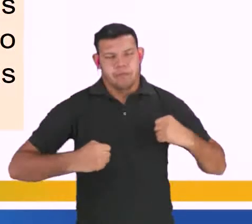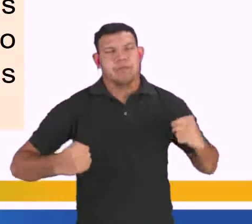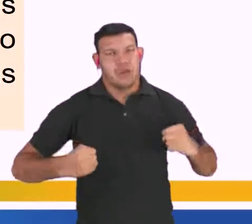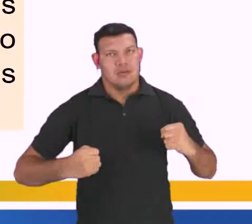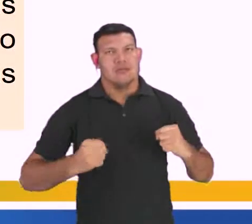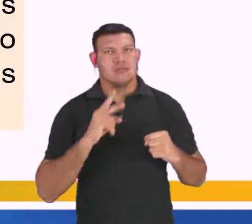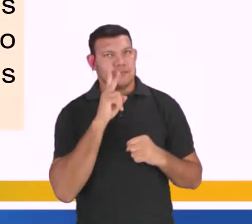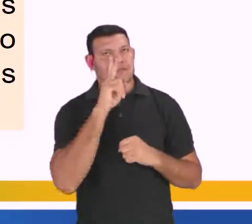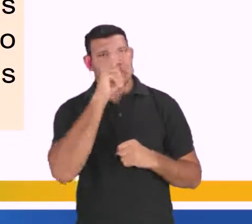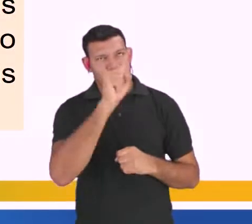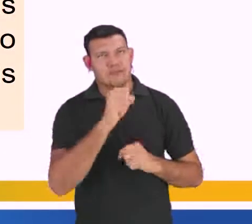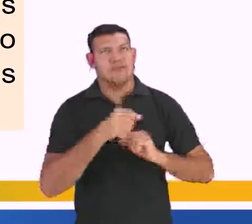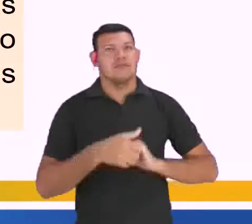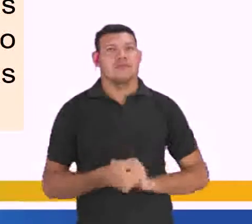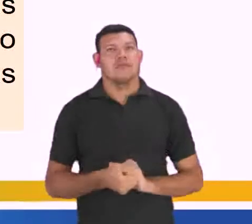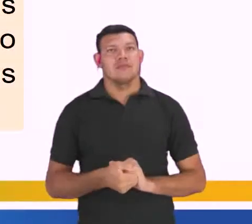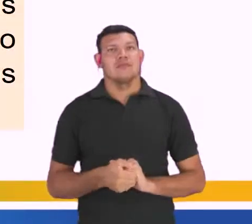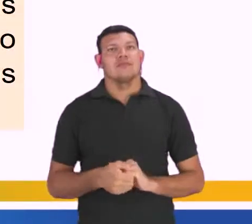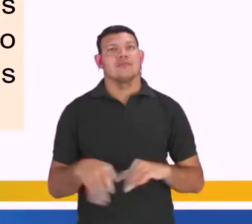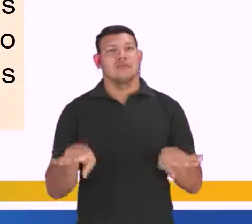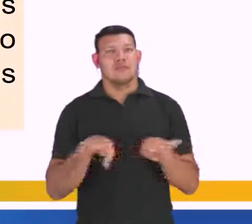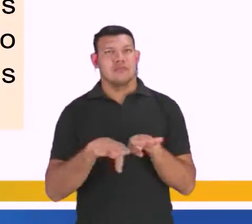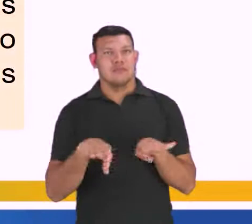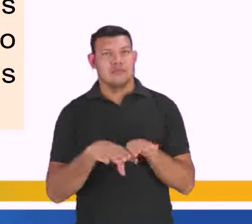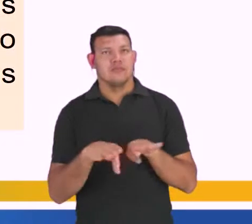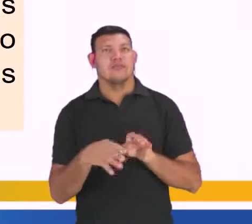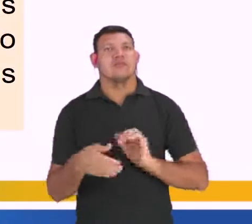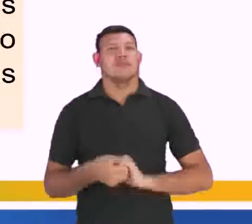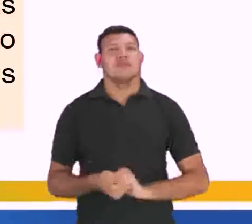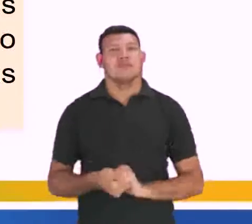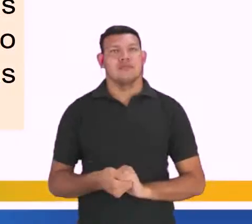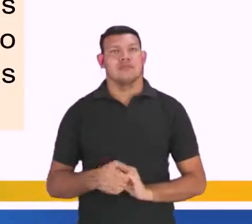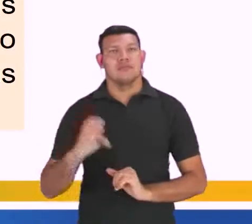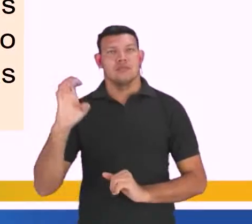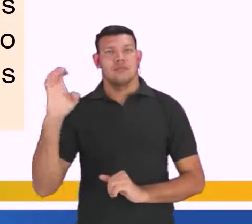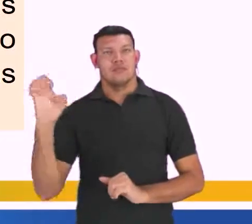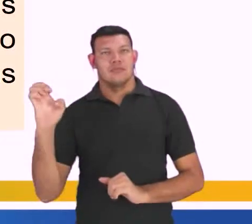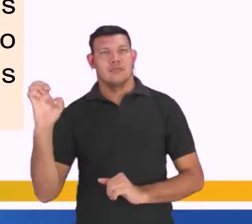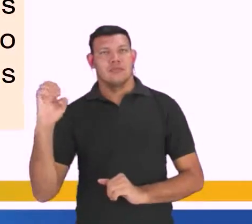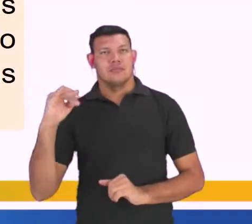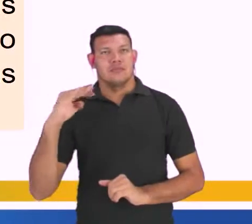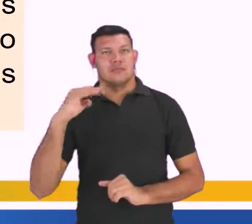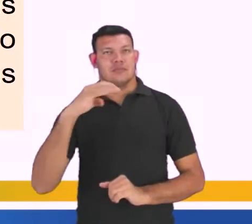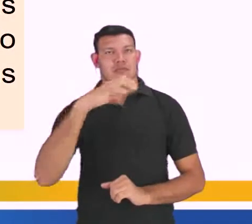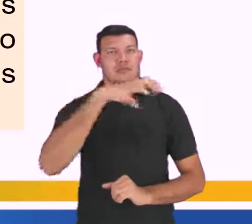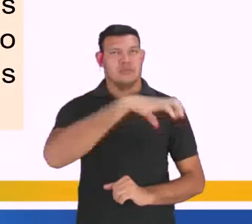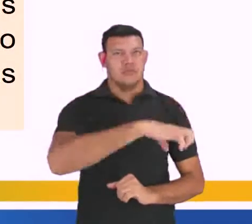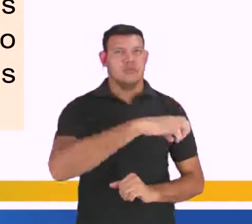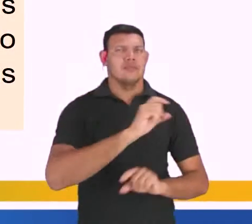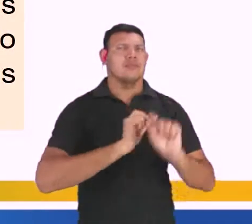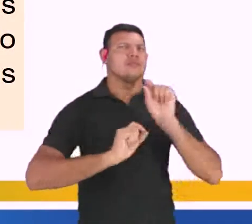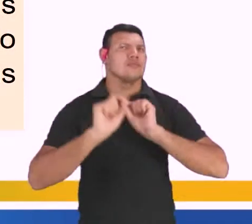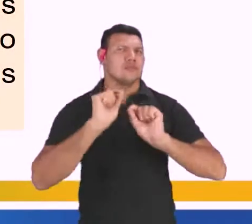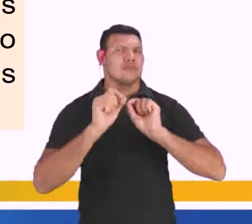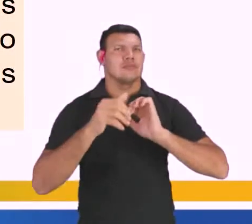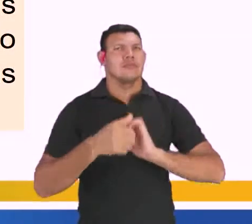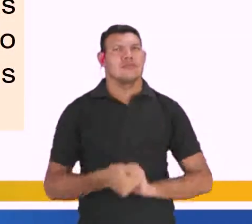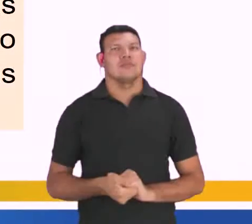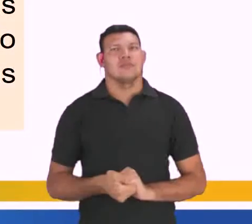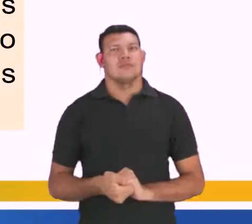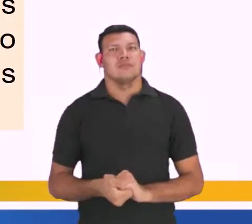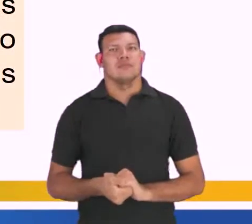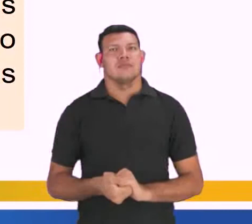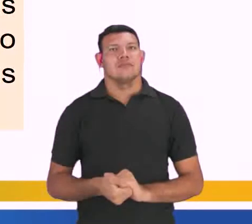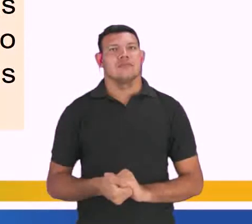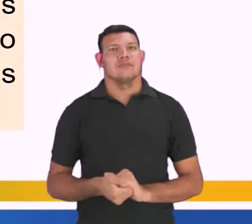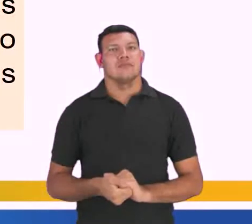da bioquímica a estrutura molecular e a função metabólica das enzimas. Mas o que são enzimas?